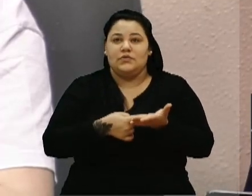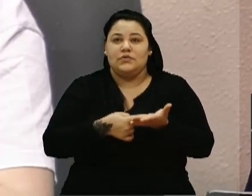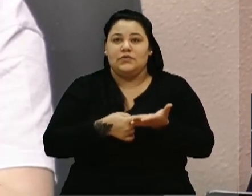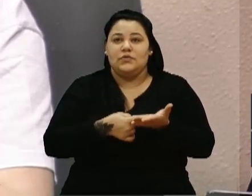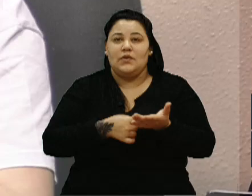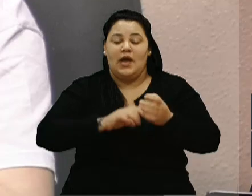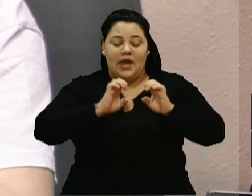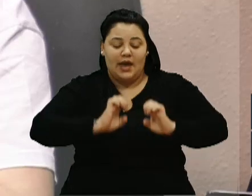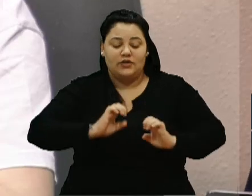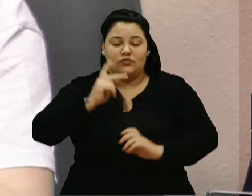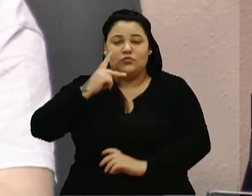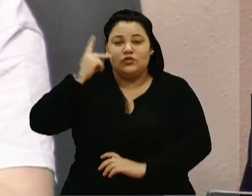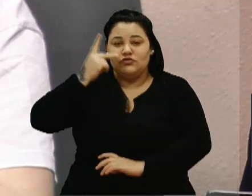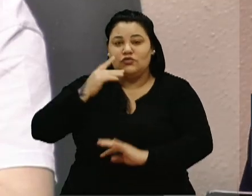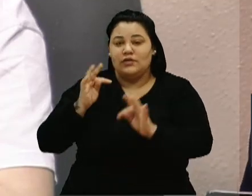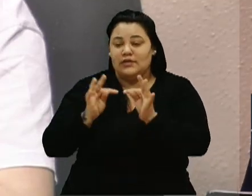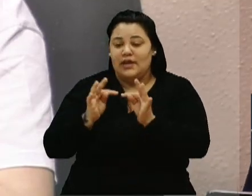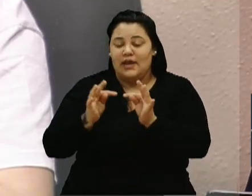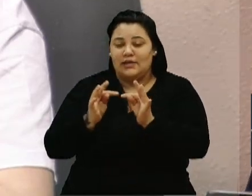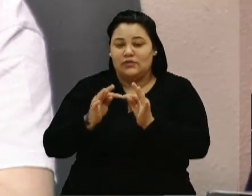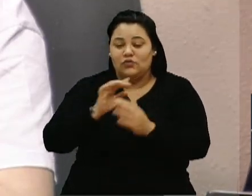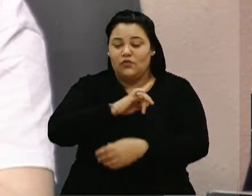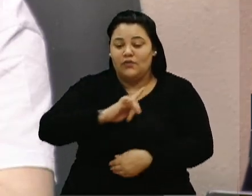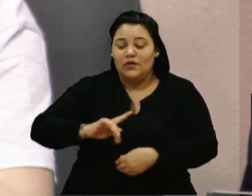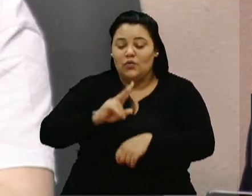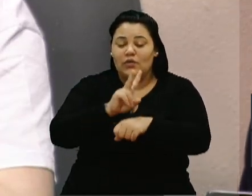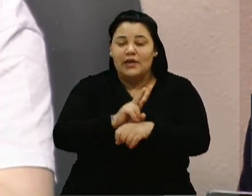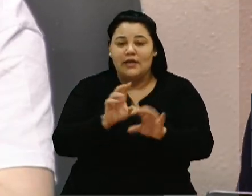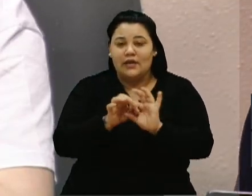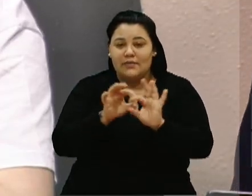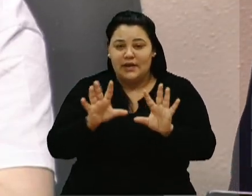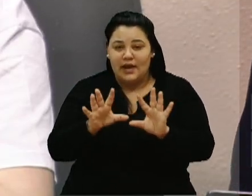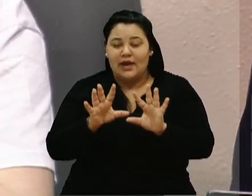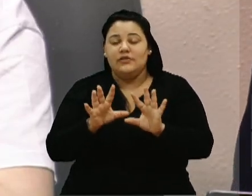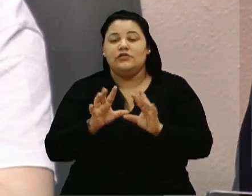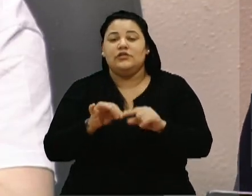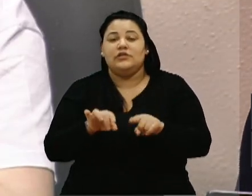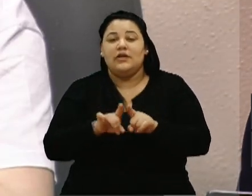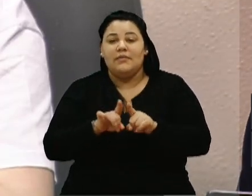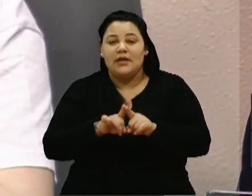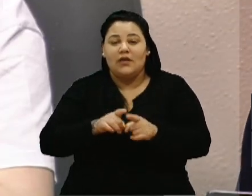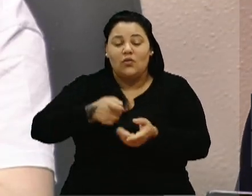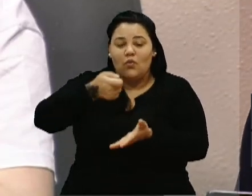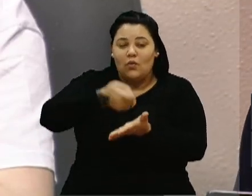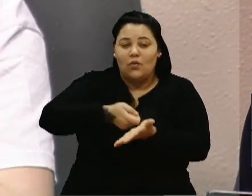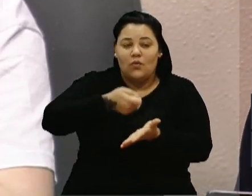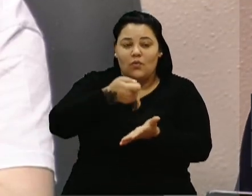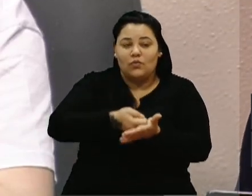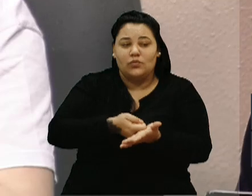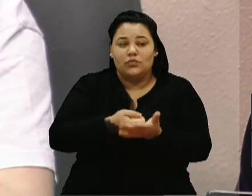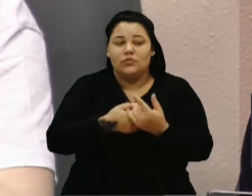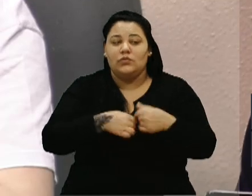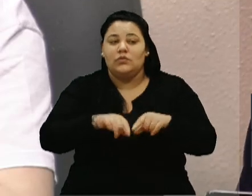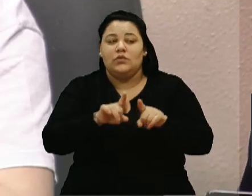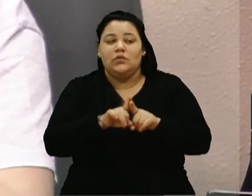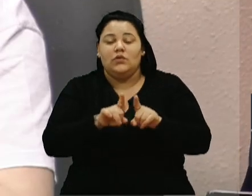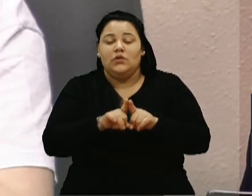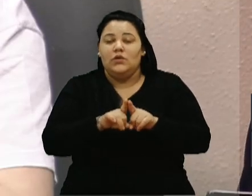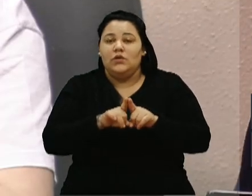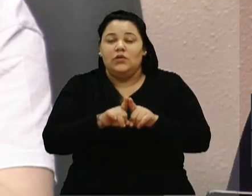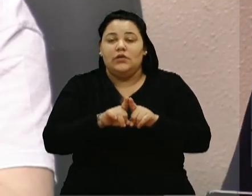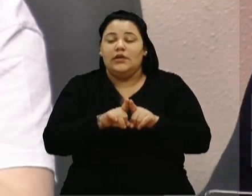do governo com o cuidado em liberdade, com a reforma psiquiátrica e com a luta antimanicomial, estes que são